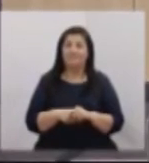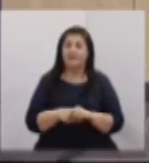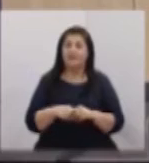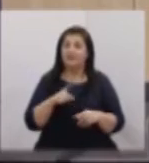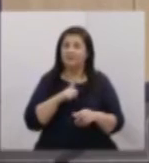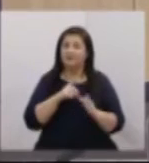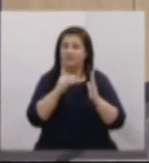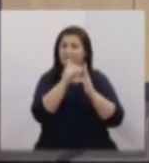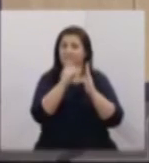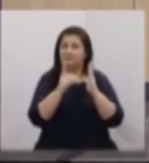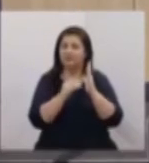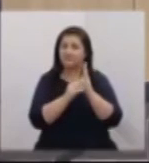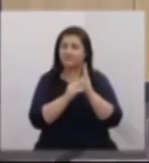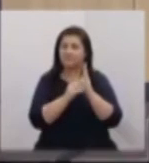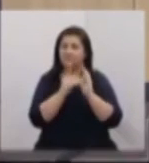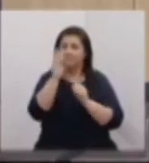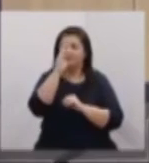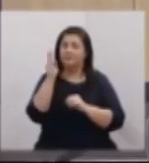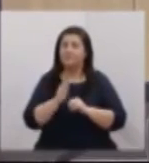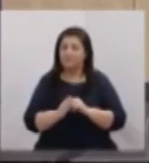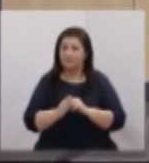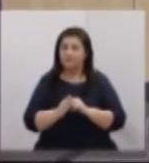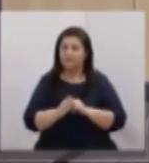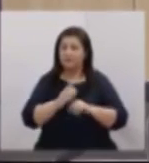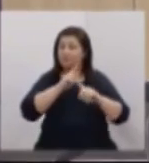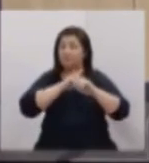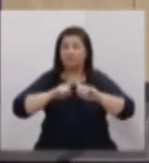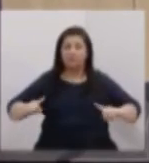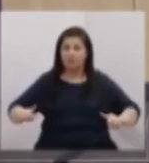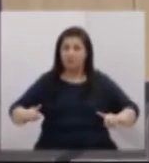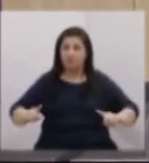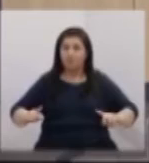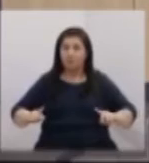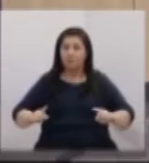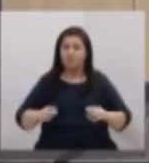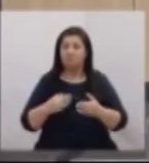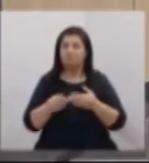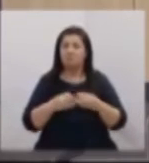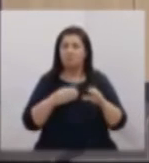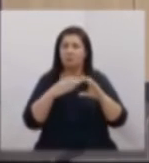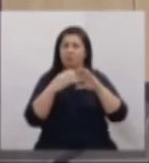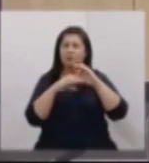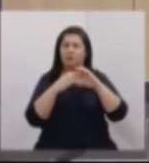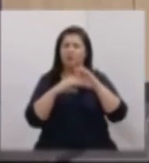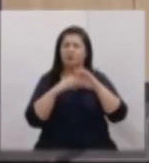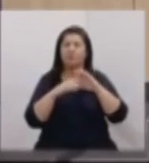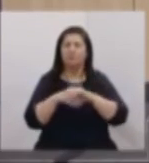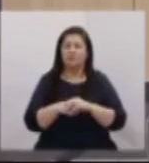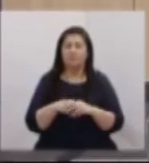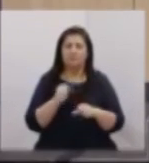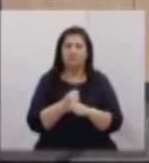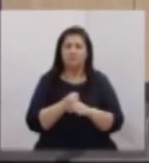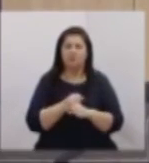federal proibindo qualquer concurso público durante o ano 2021, E não só a nossa Guarda Municipal, a Polícia Militar,